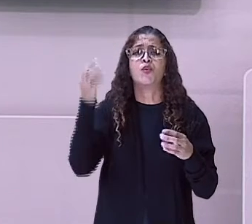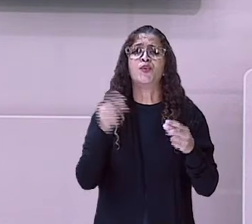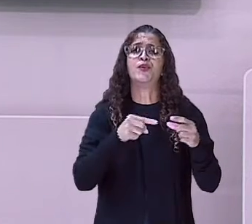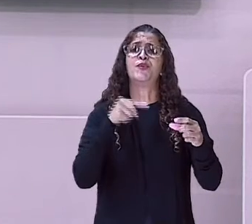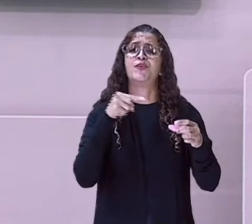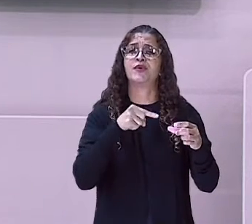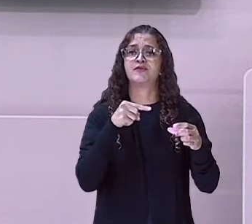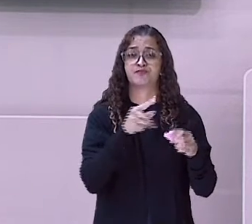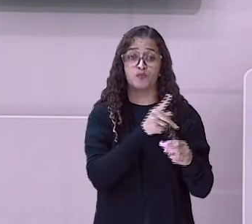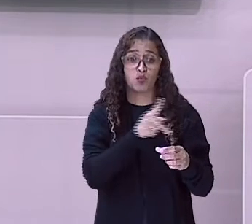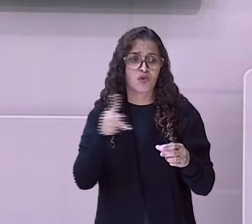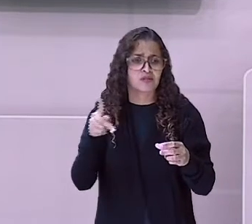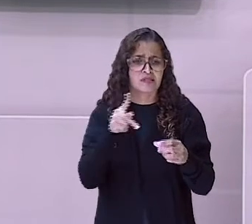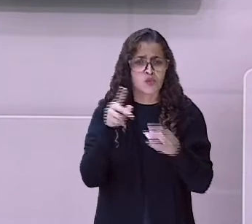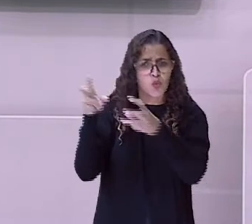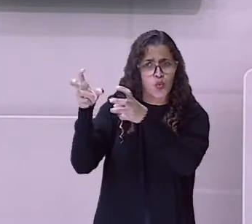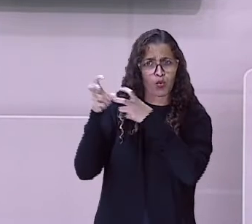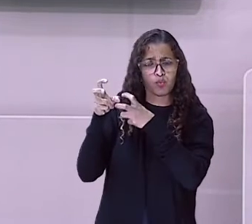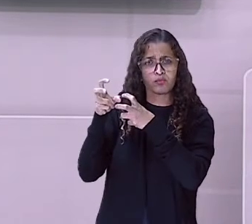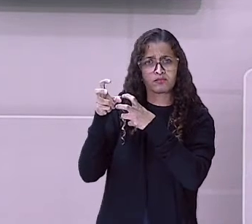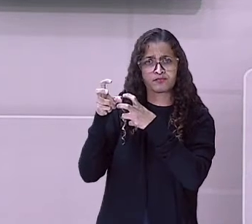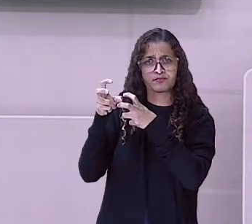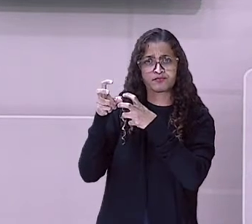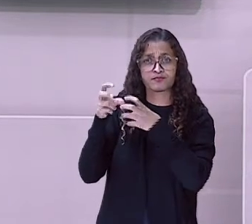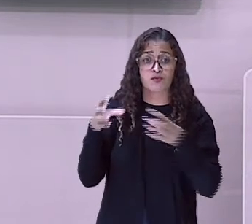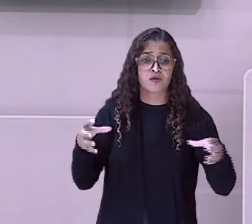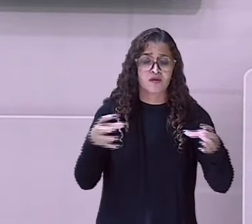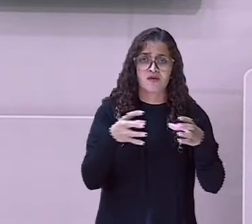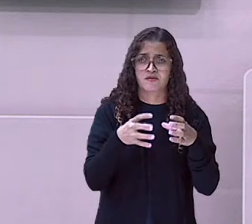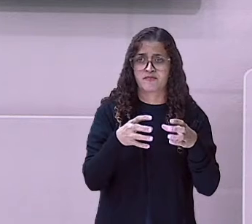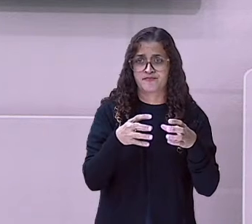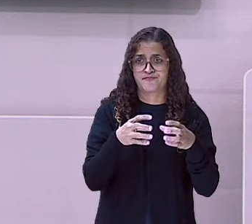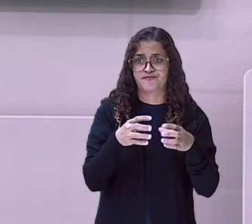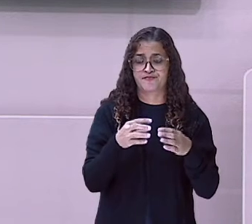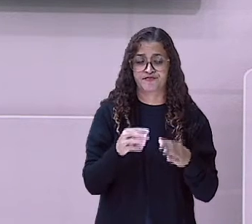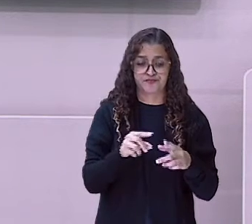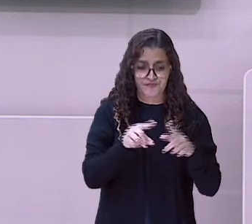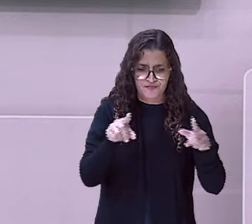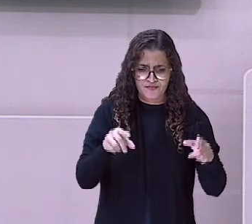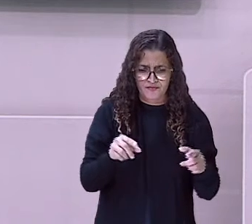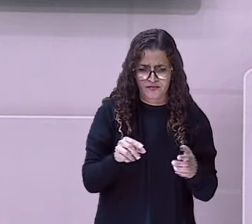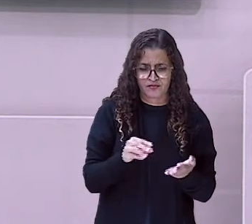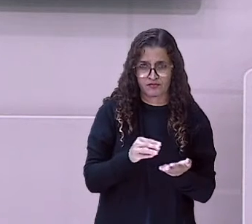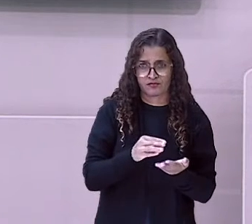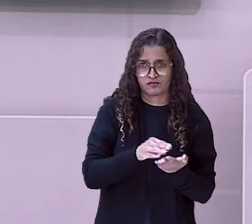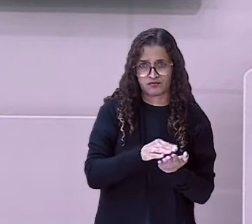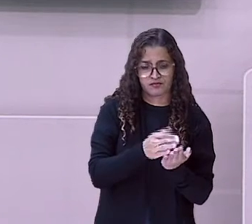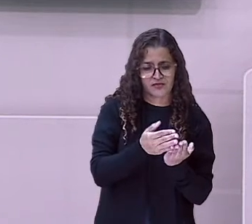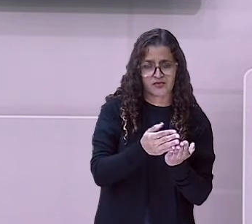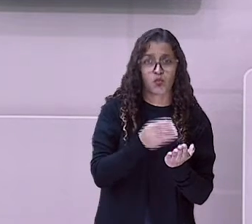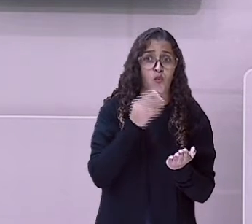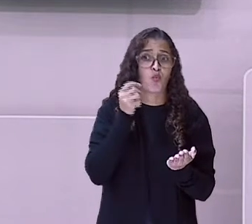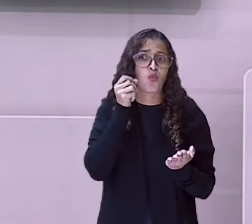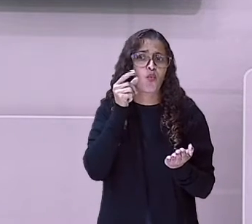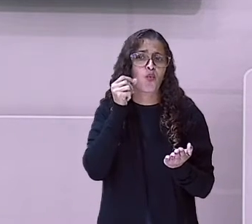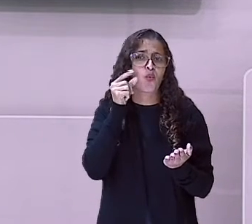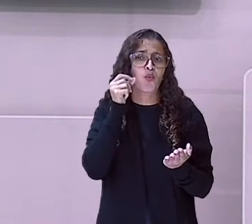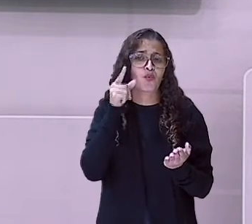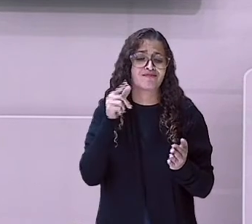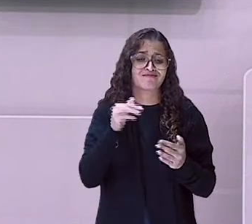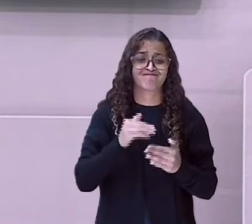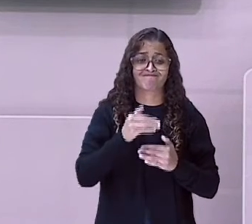A professora percebeu que na sua caixa de lápis contida na sua sala de aula, para